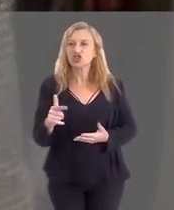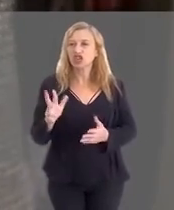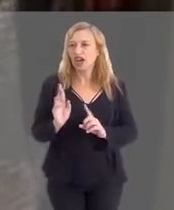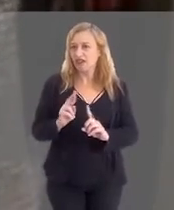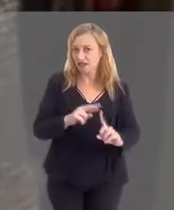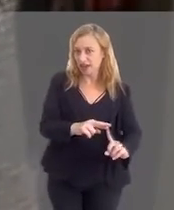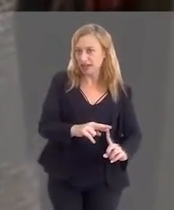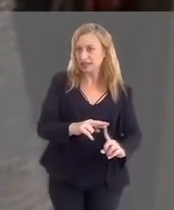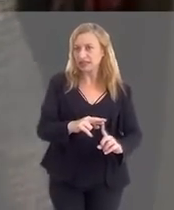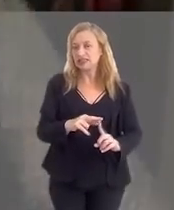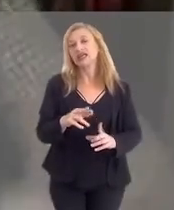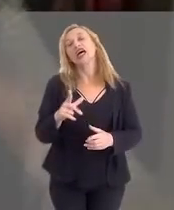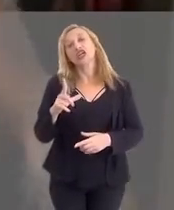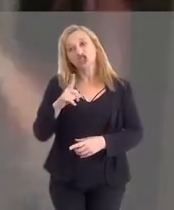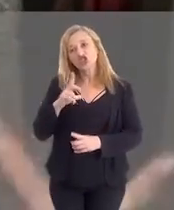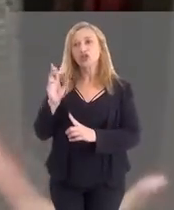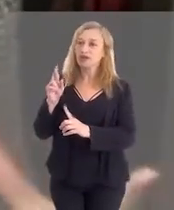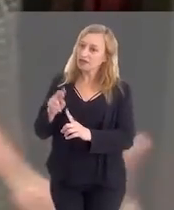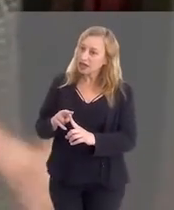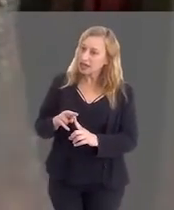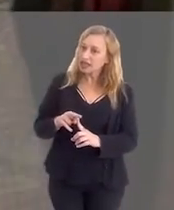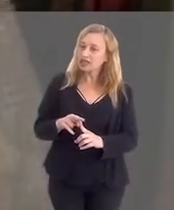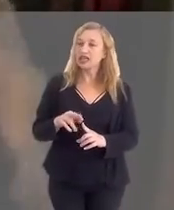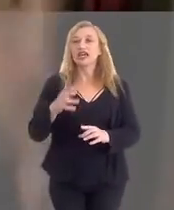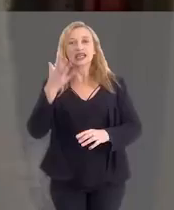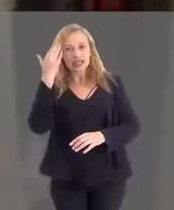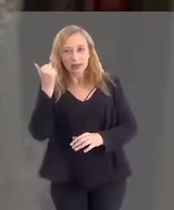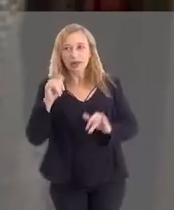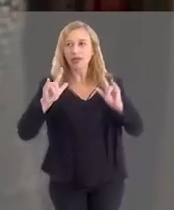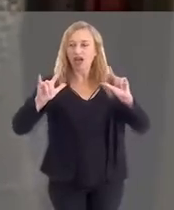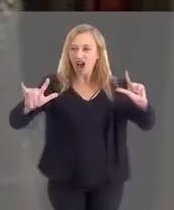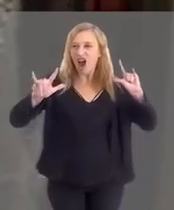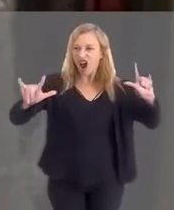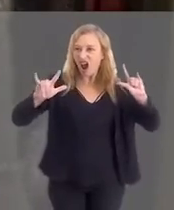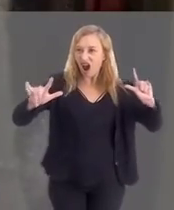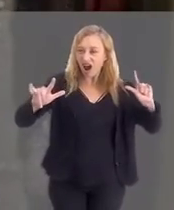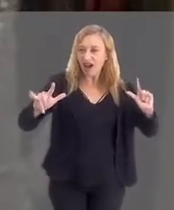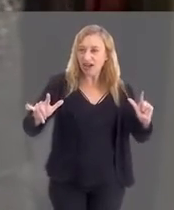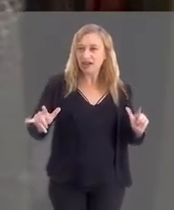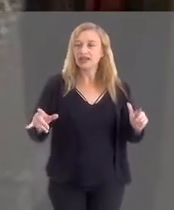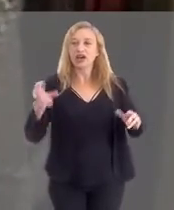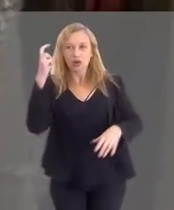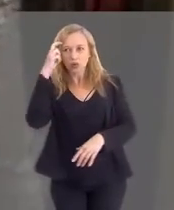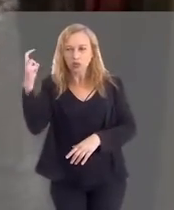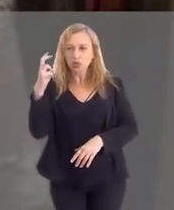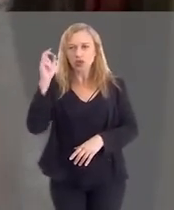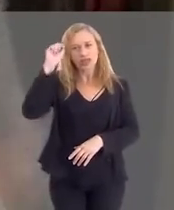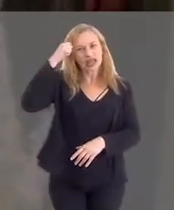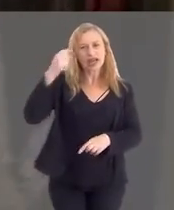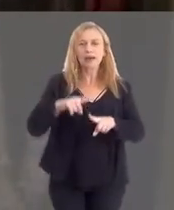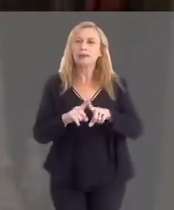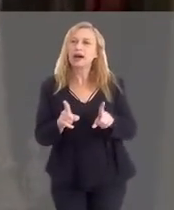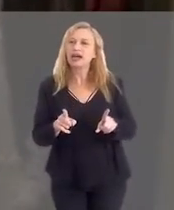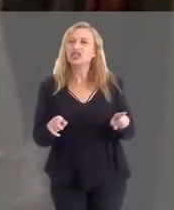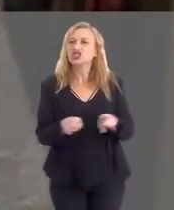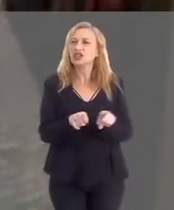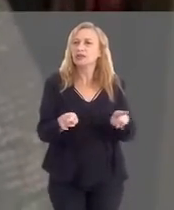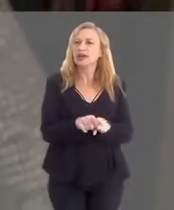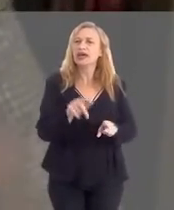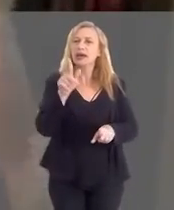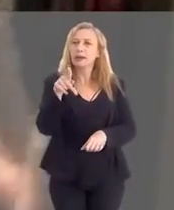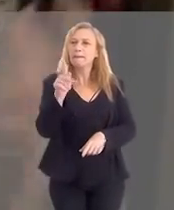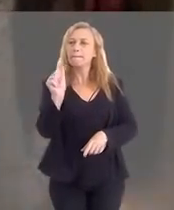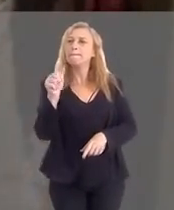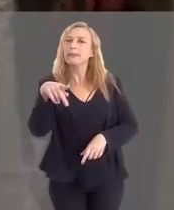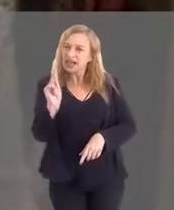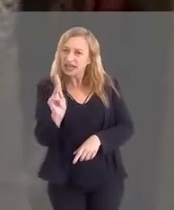onde não tinha muitas referências, né? Tinham essas referências, a gente sabe que o rock é a cultura negra, inclusive não só o rock, mas